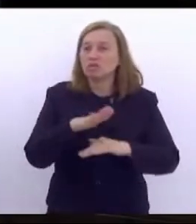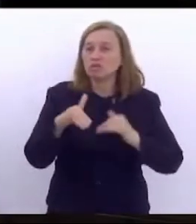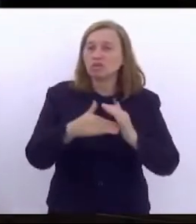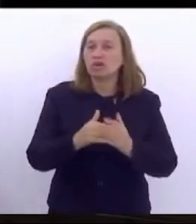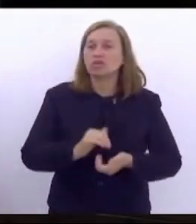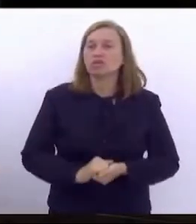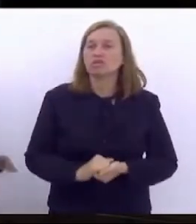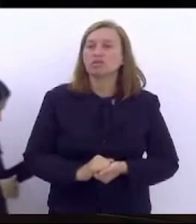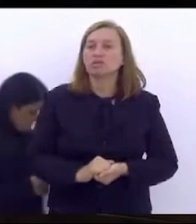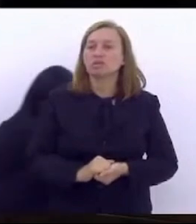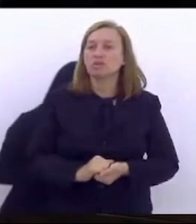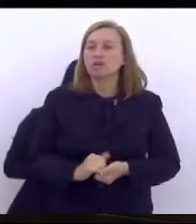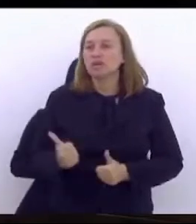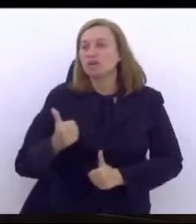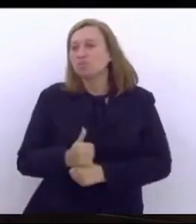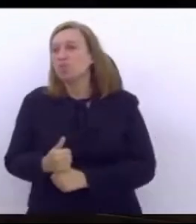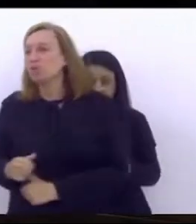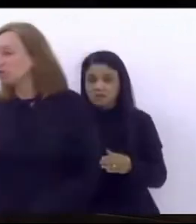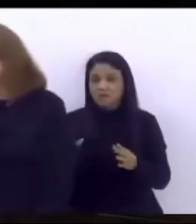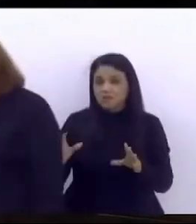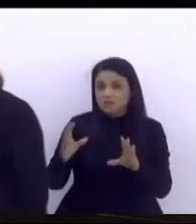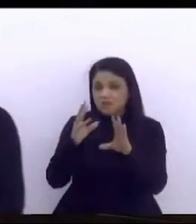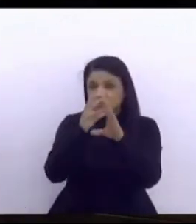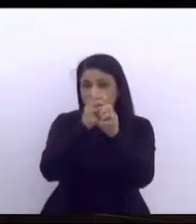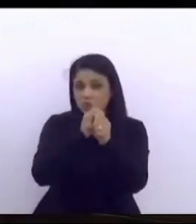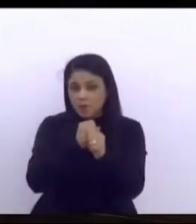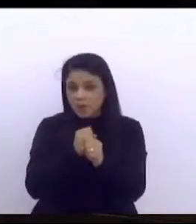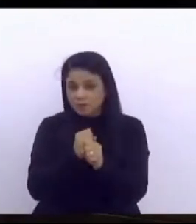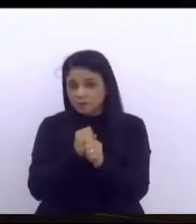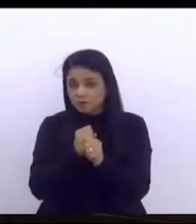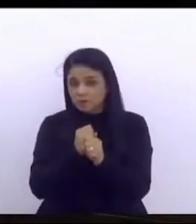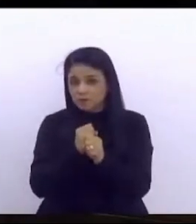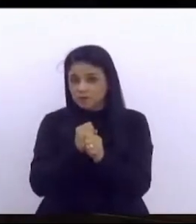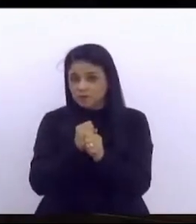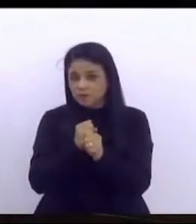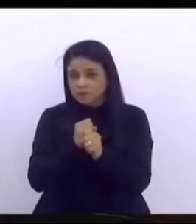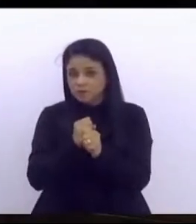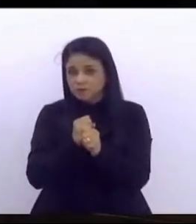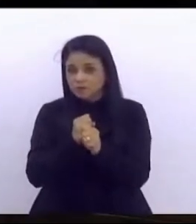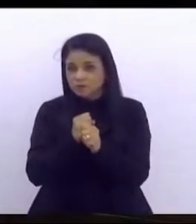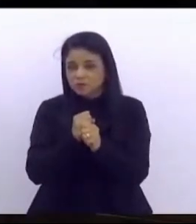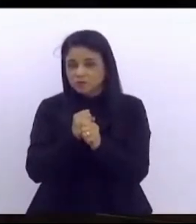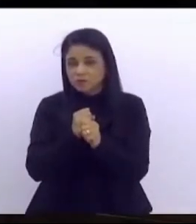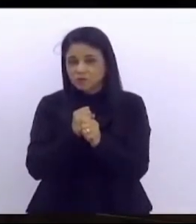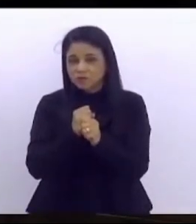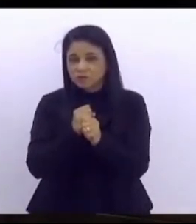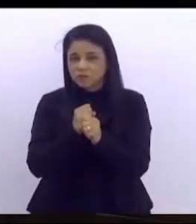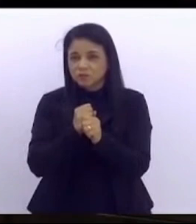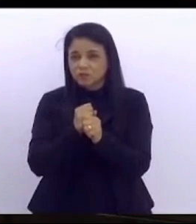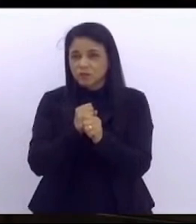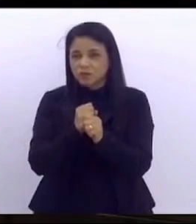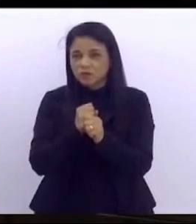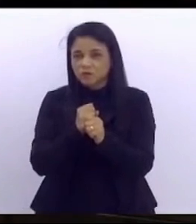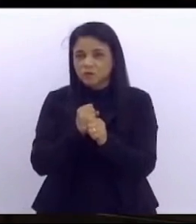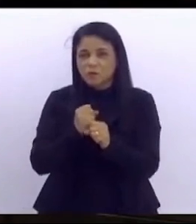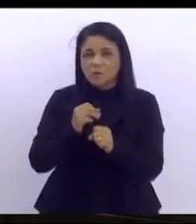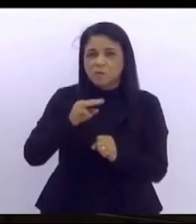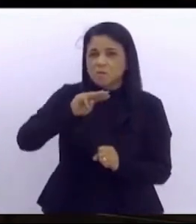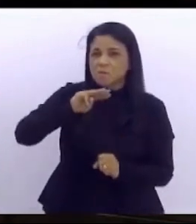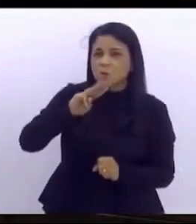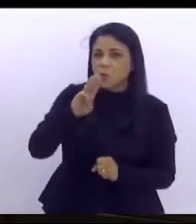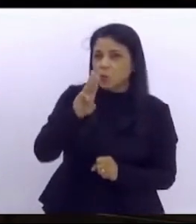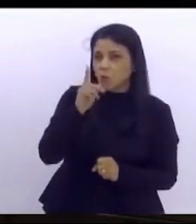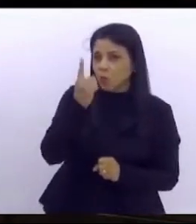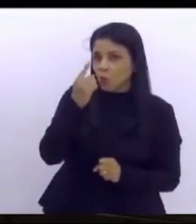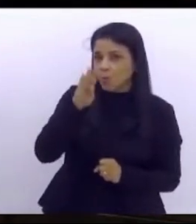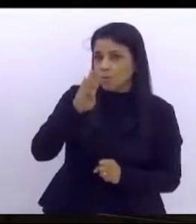aleatória, mas a população deles, somada, são alguns bilhões de pessoas. A gente fez